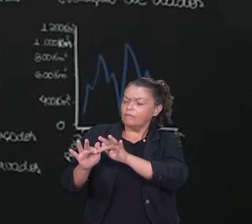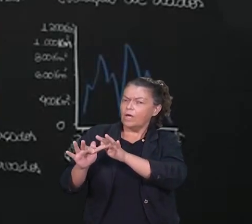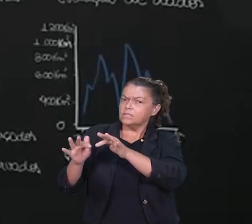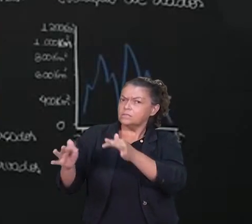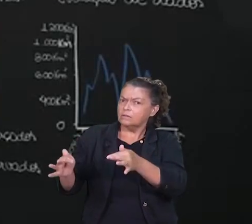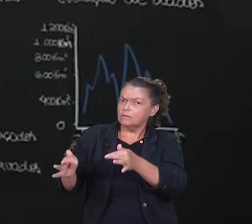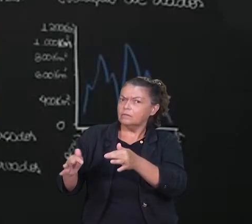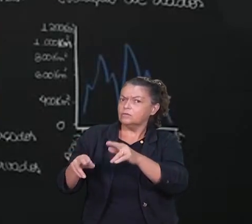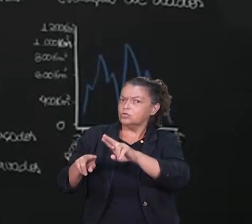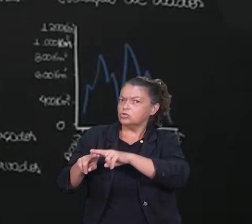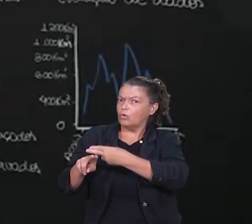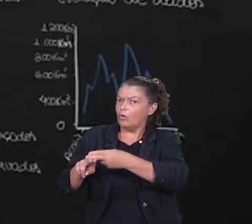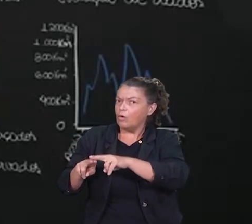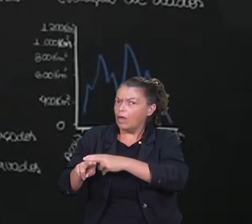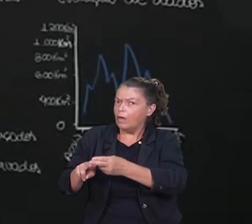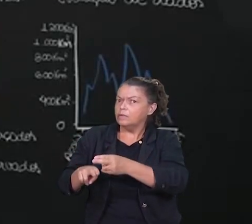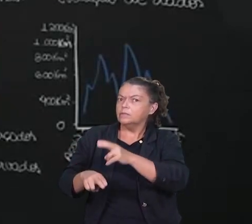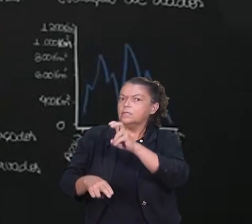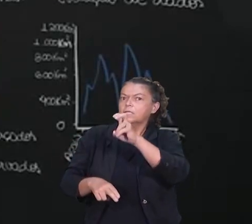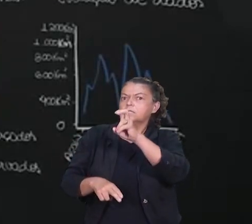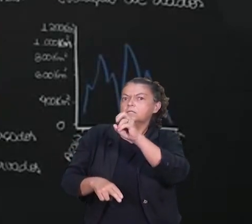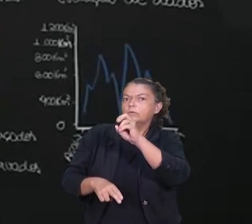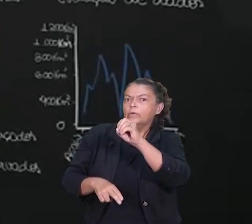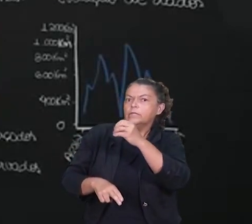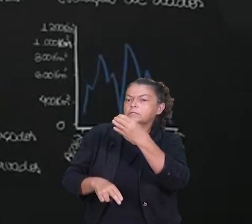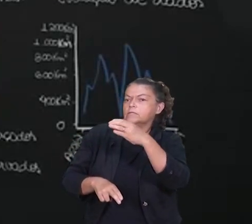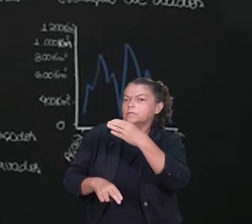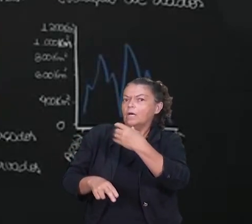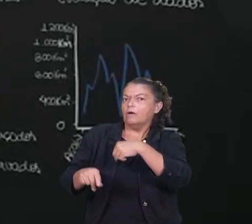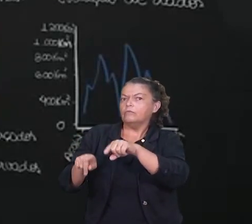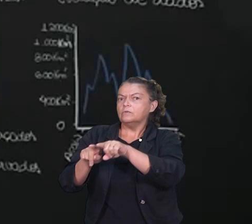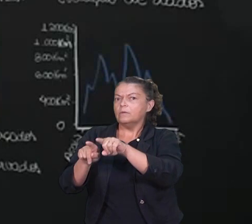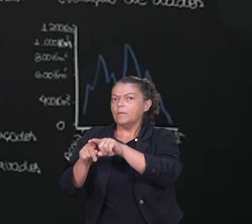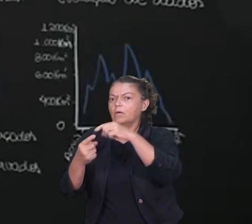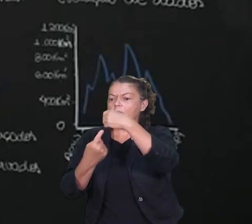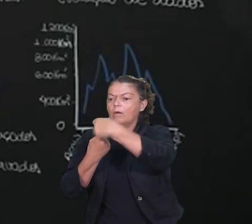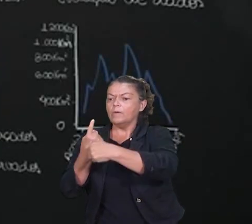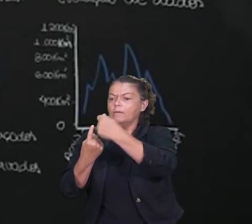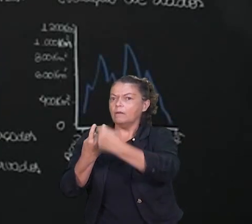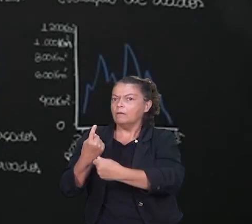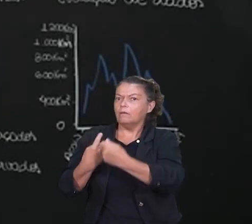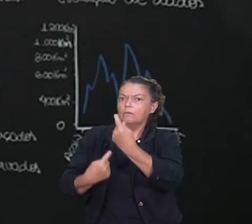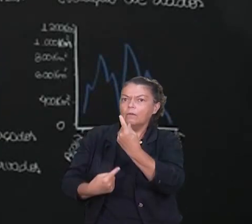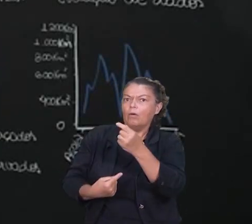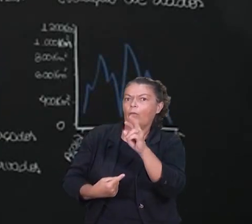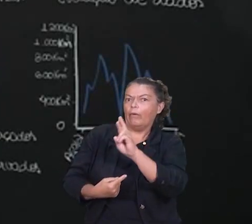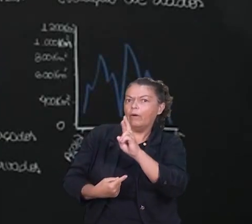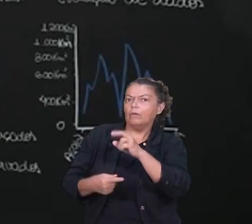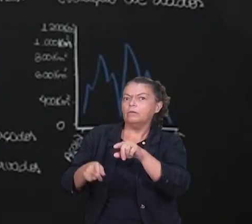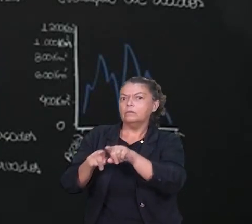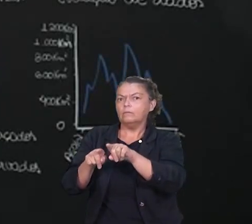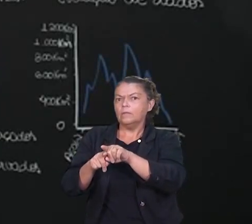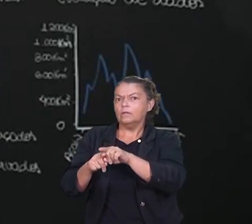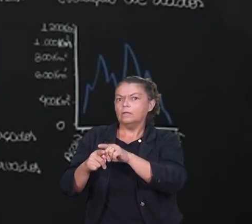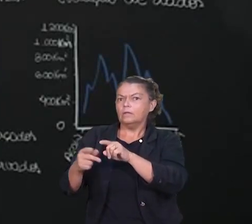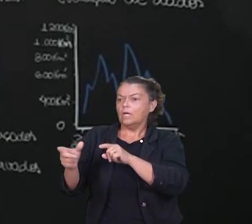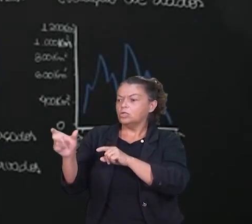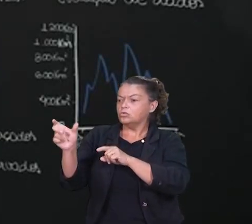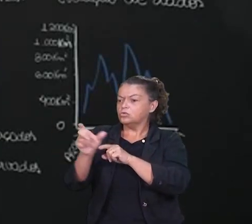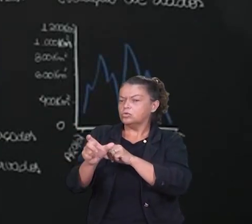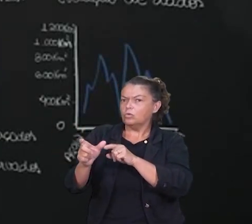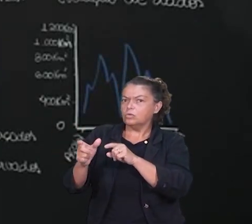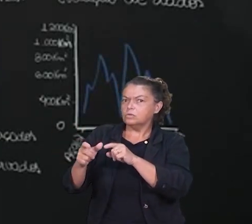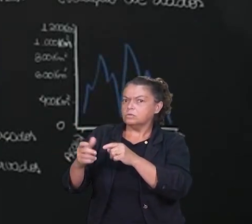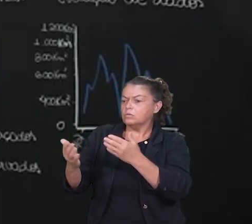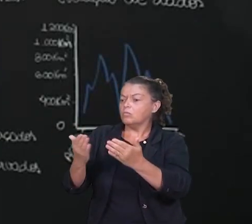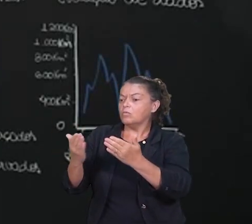ó, chocolate em barra 50 centavos, maçã R$1. O que eu quero dizer com isso aqui? Que o chocolate é mais barato que a maçã. Eu poderia colocar